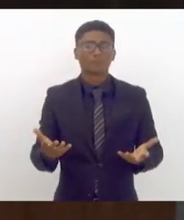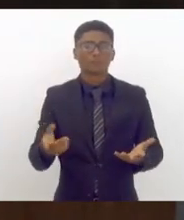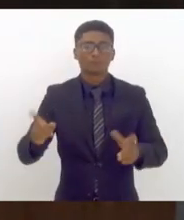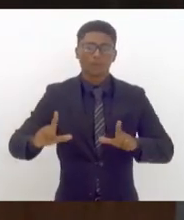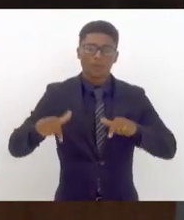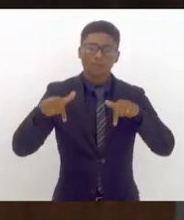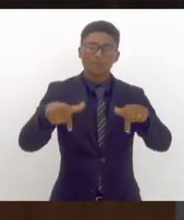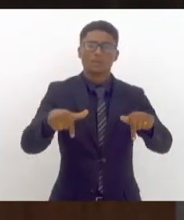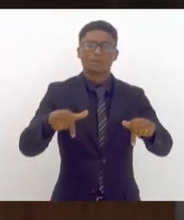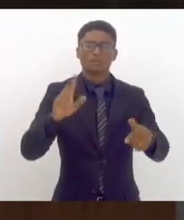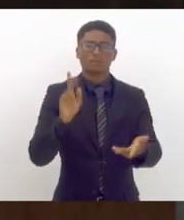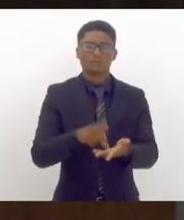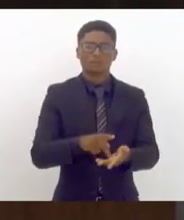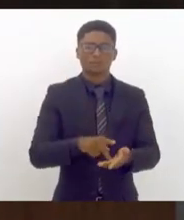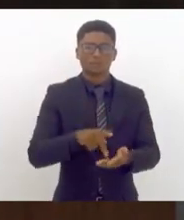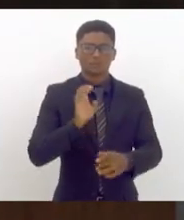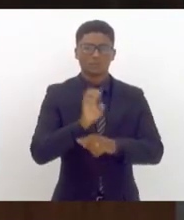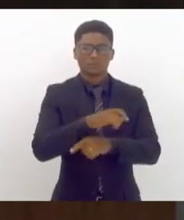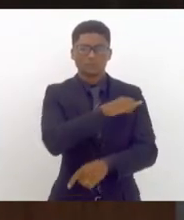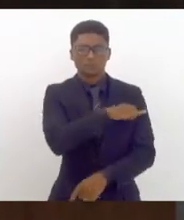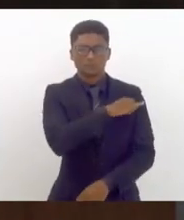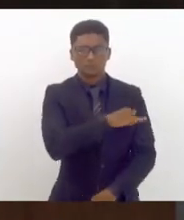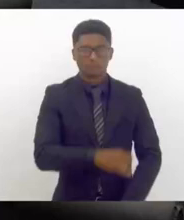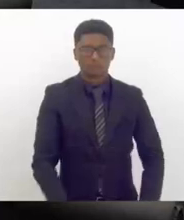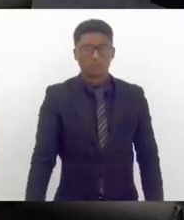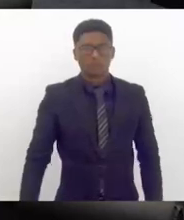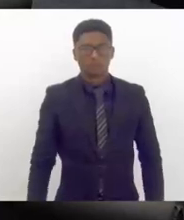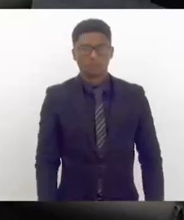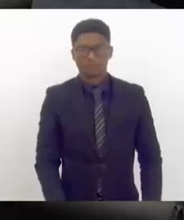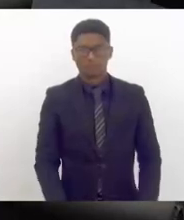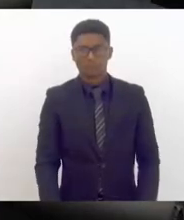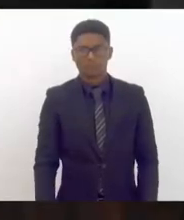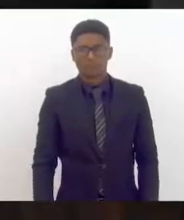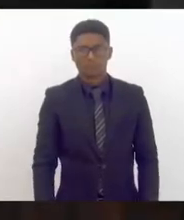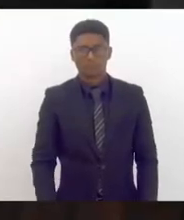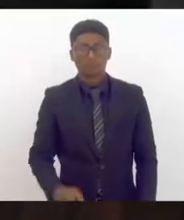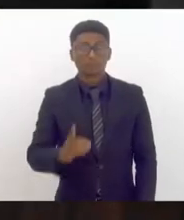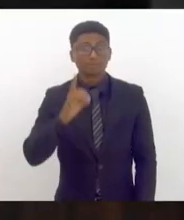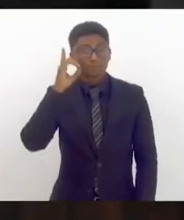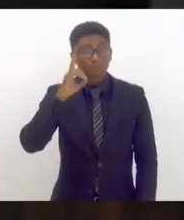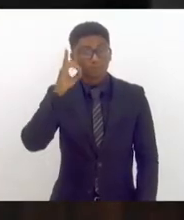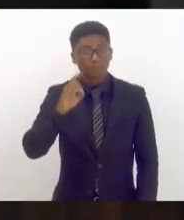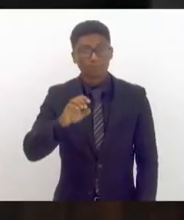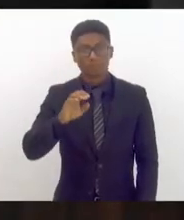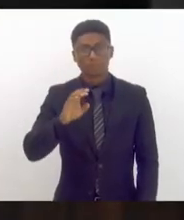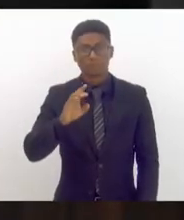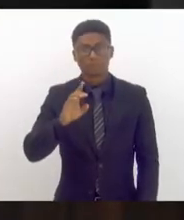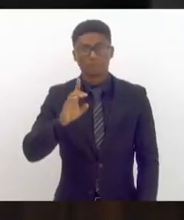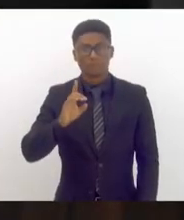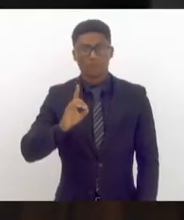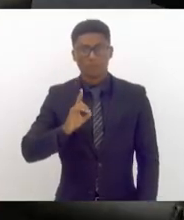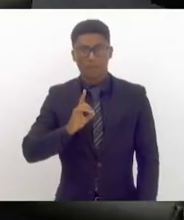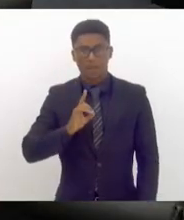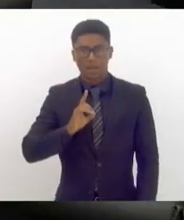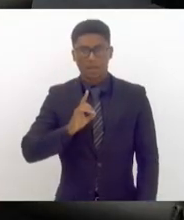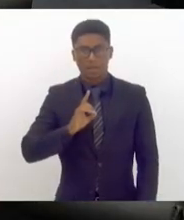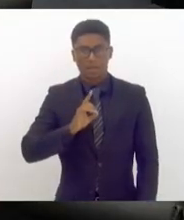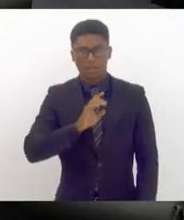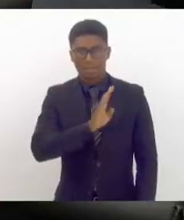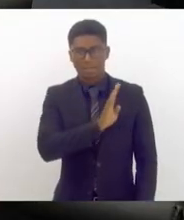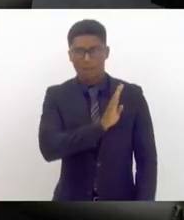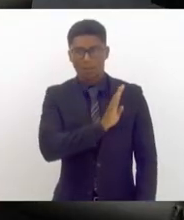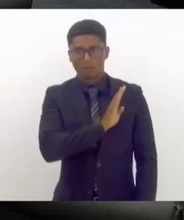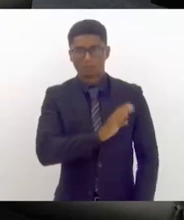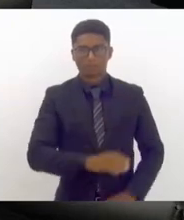mais concretas no âmbito do Estado do Rio de Janeiro. Muito obrigada. Deputada Dani Balbi. Presidenta, primeiro